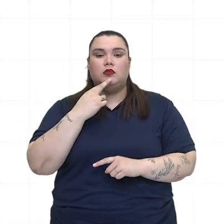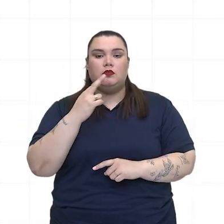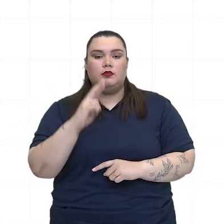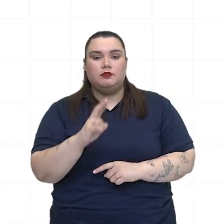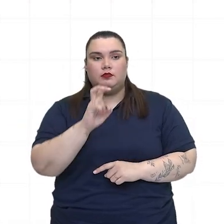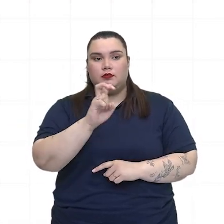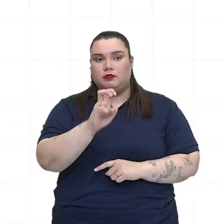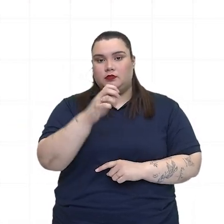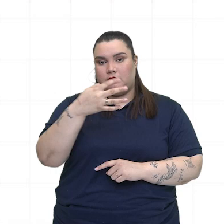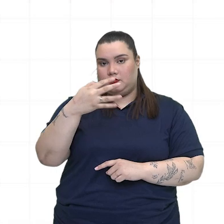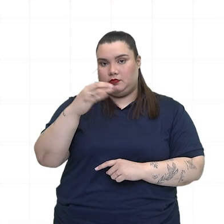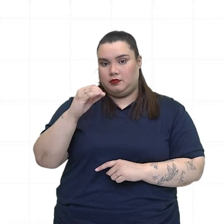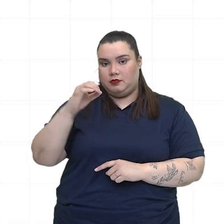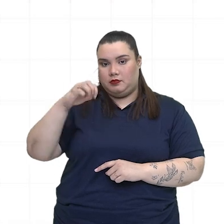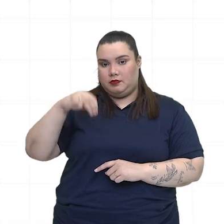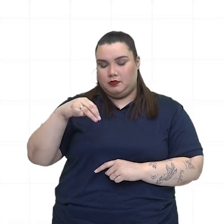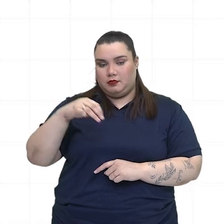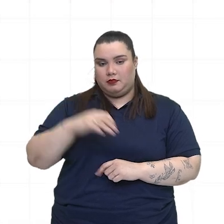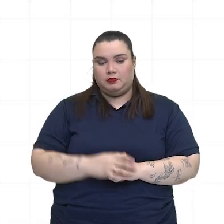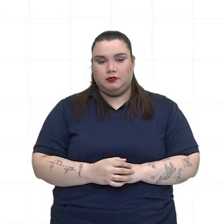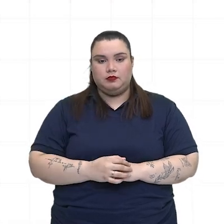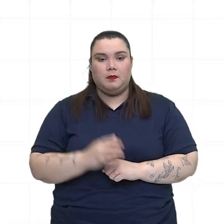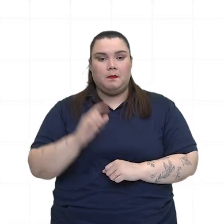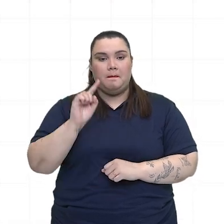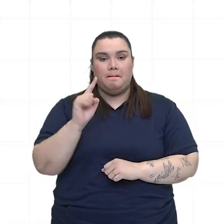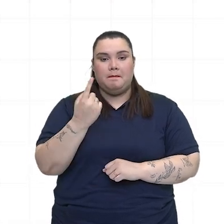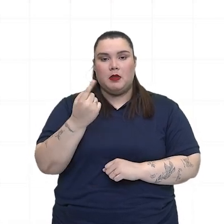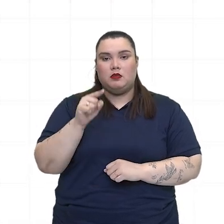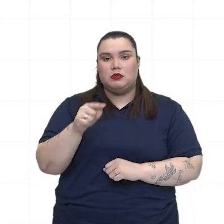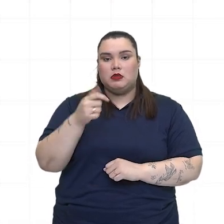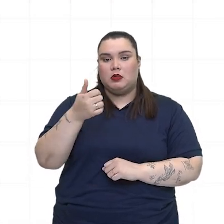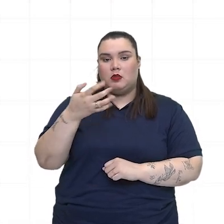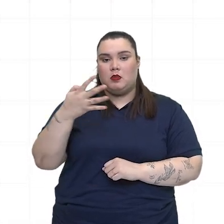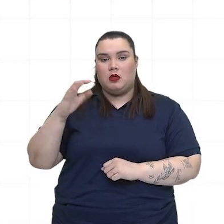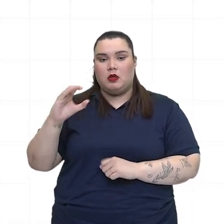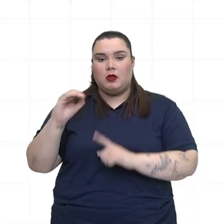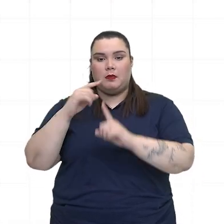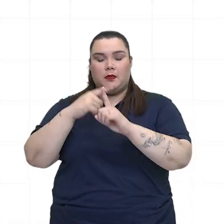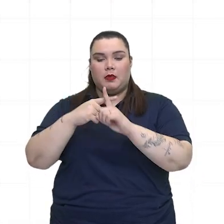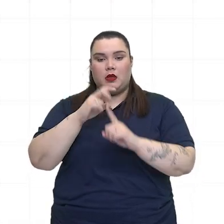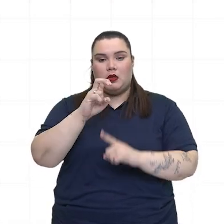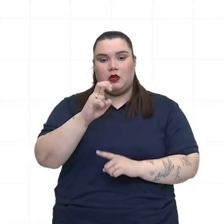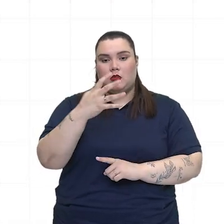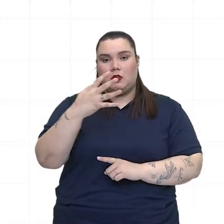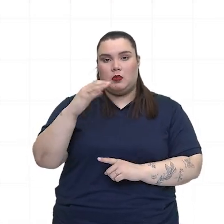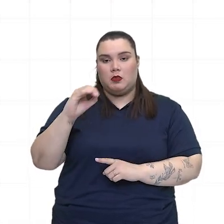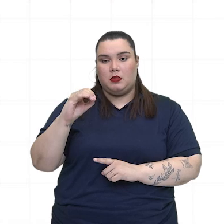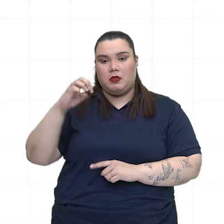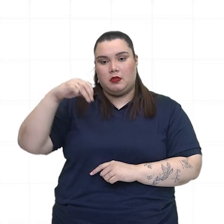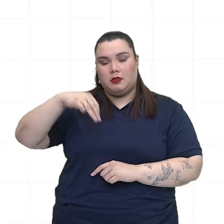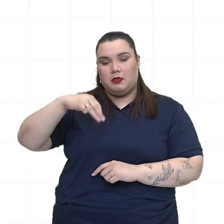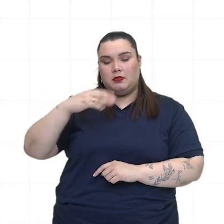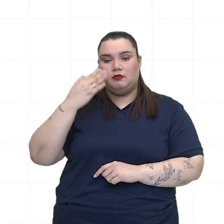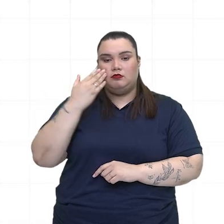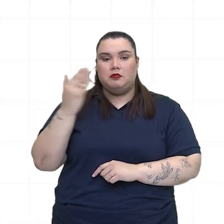será igual a 540 metros. Somando essas duas parcelas, vamos encontrar o